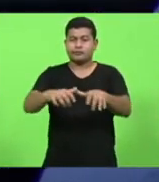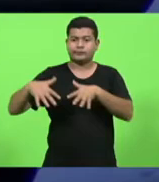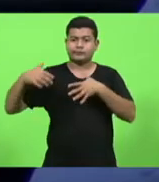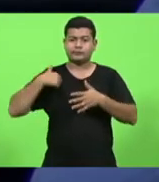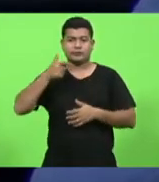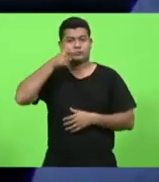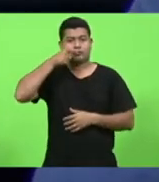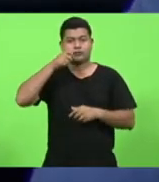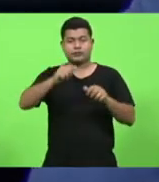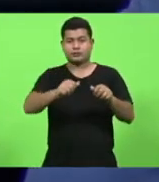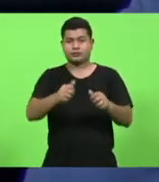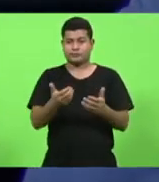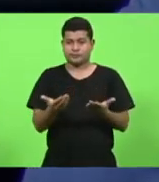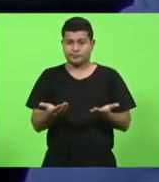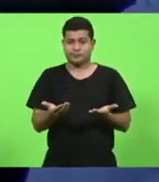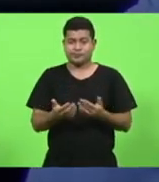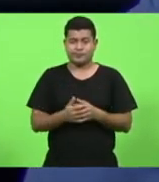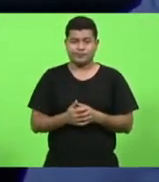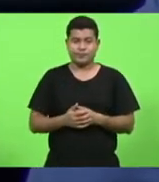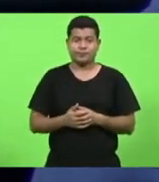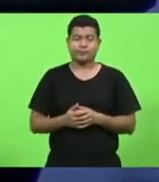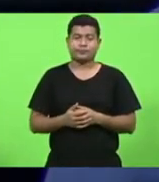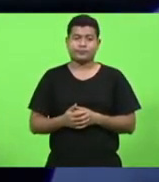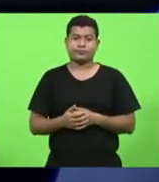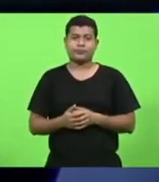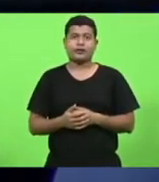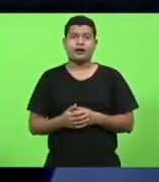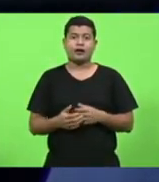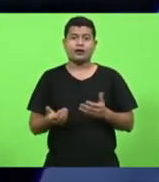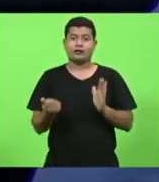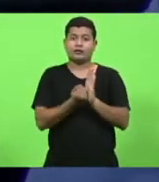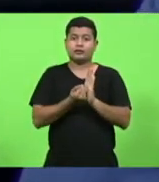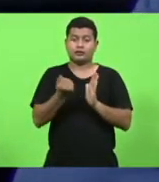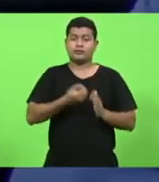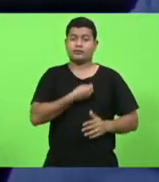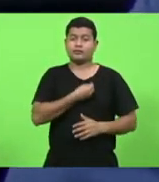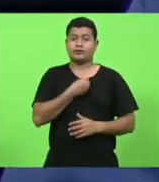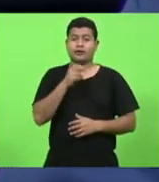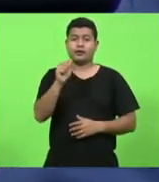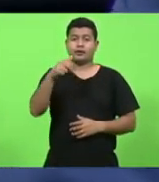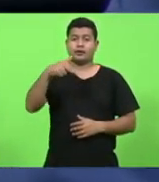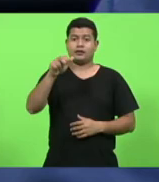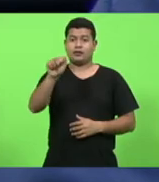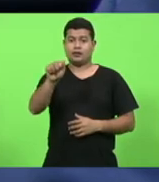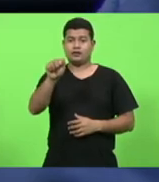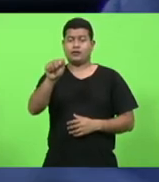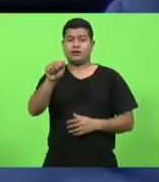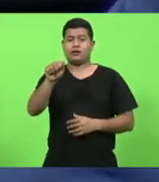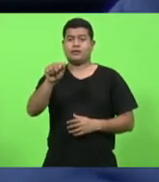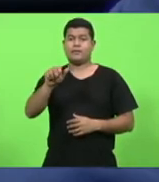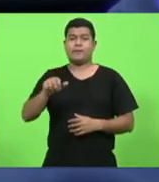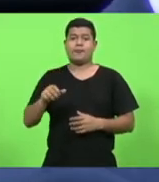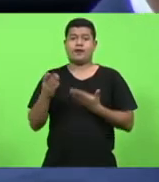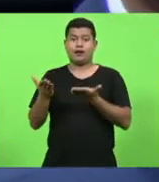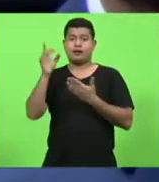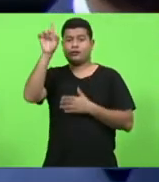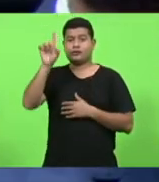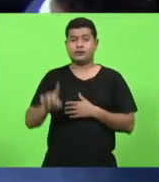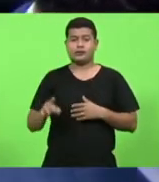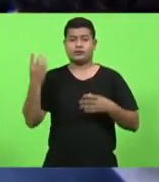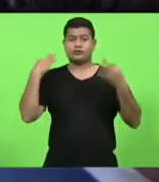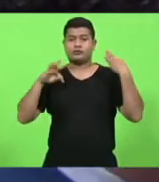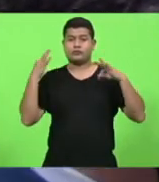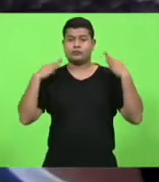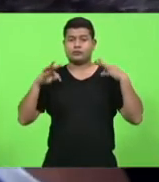Também queria registrar a presença da aula da Ana Paula Sarnowski Freitas, diretora de turismo